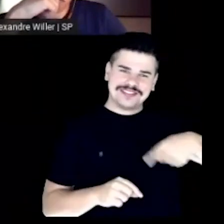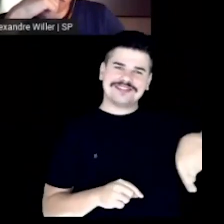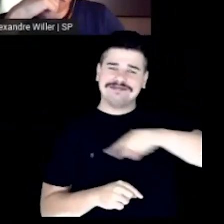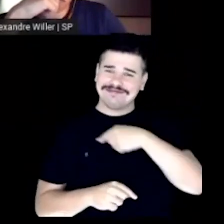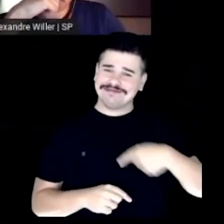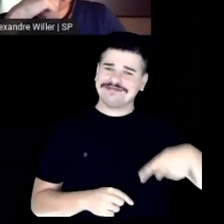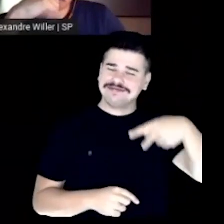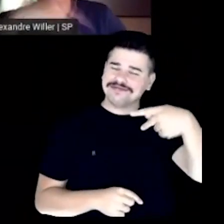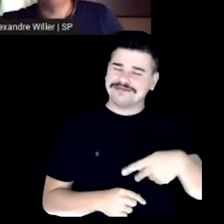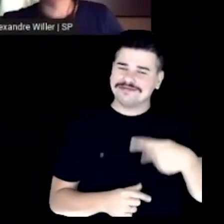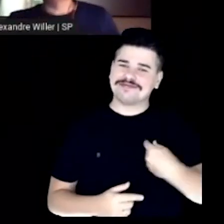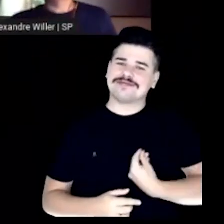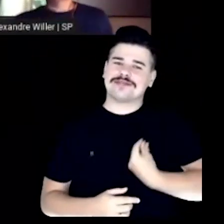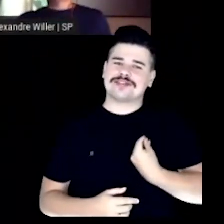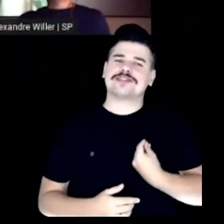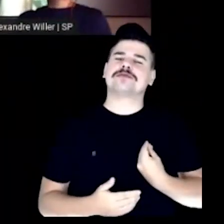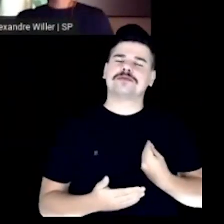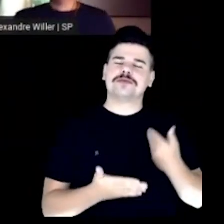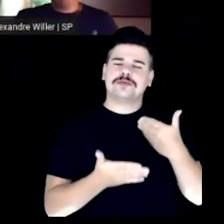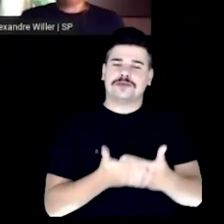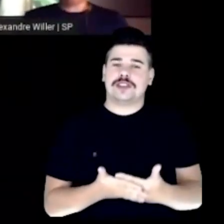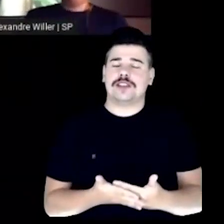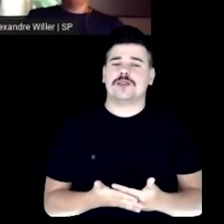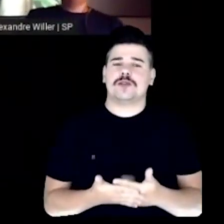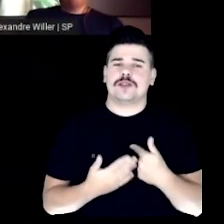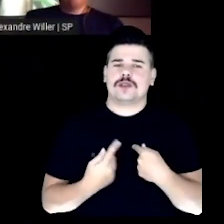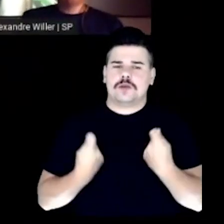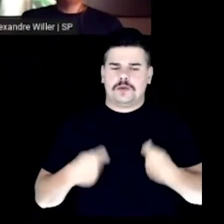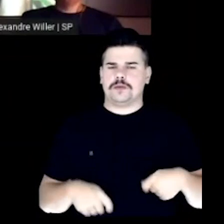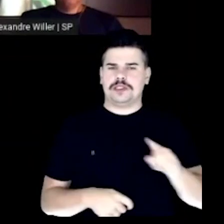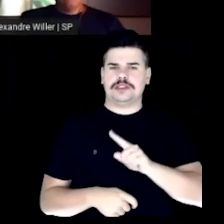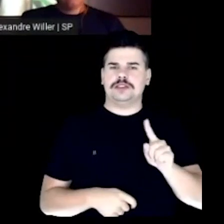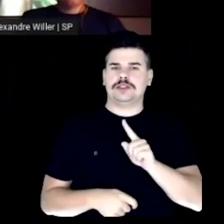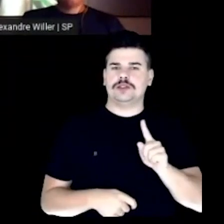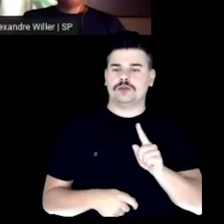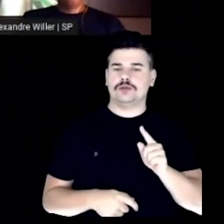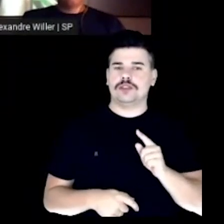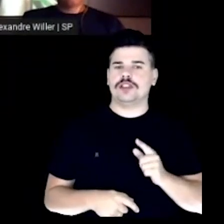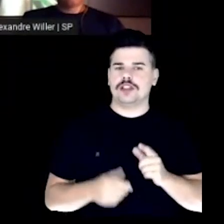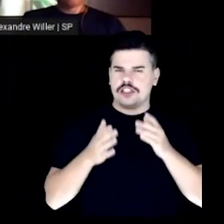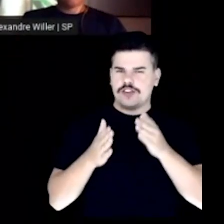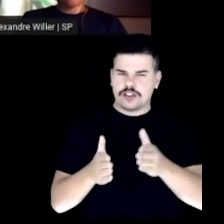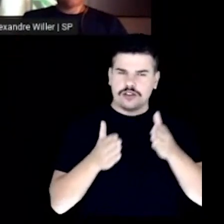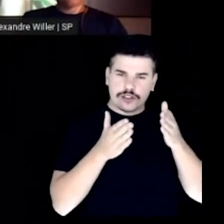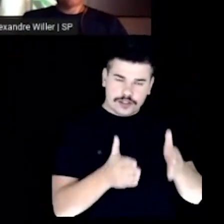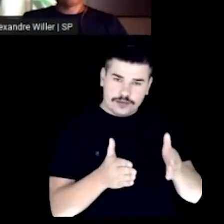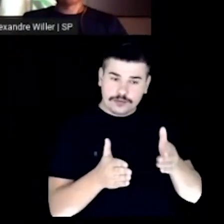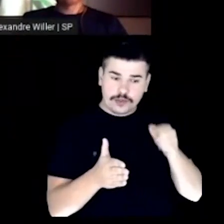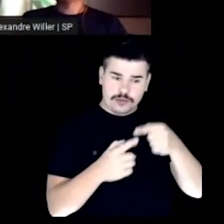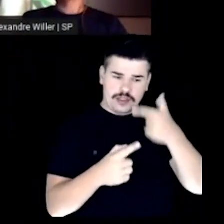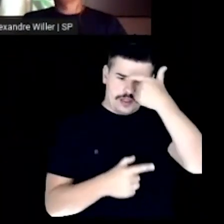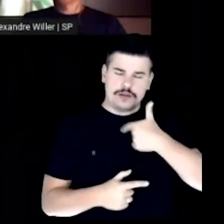vai estar ali, porque, enfim, faz parte do que eu sou, assim, então eu acho que eu não preciso abrir uma faixa, escrever